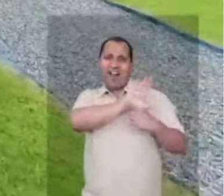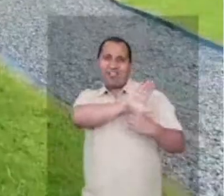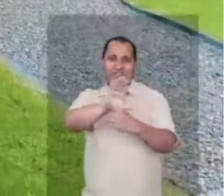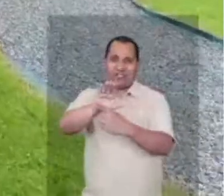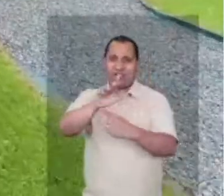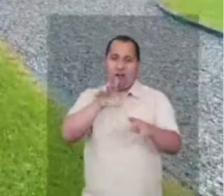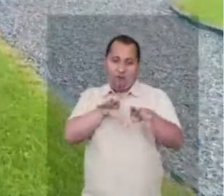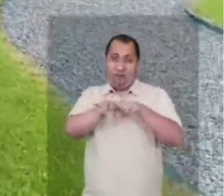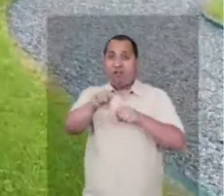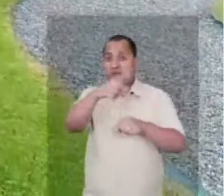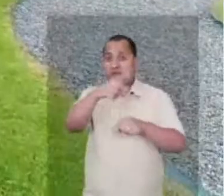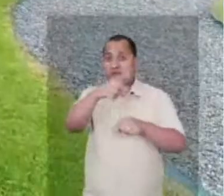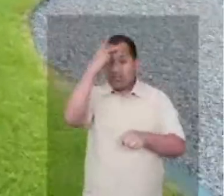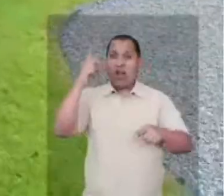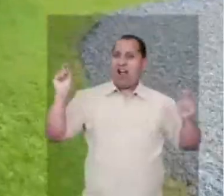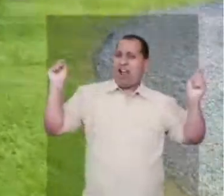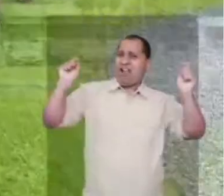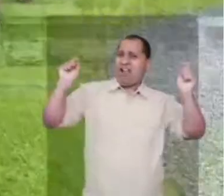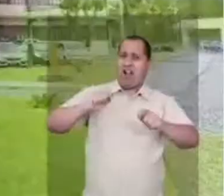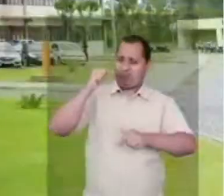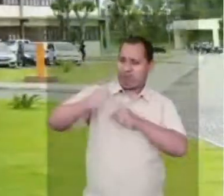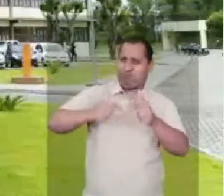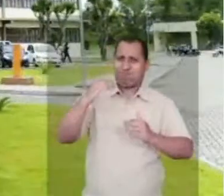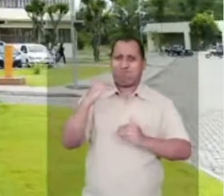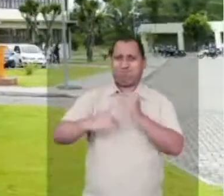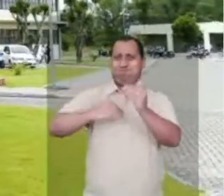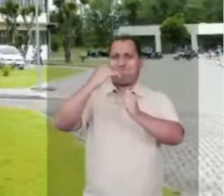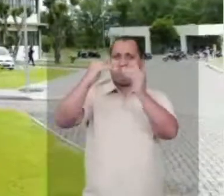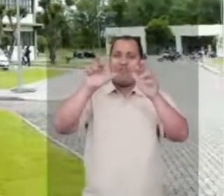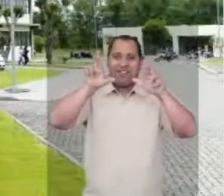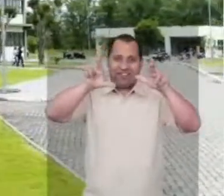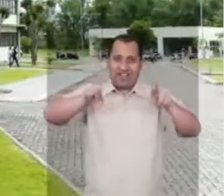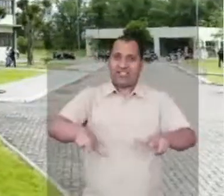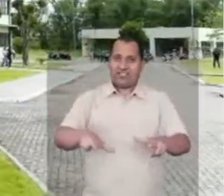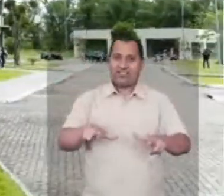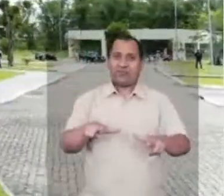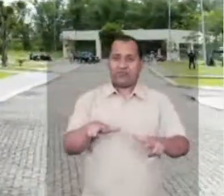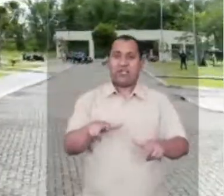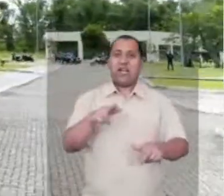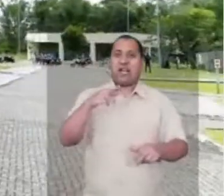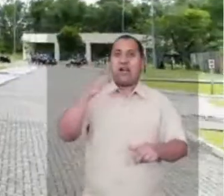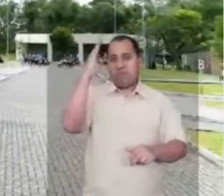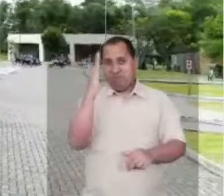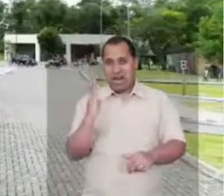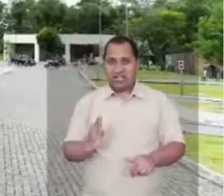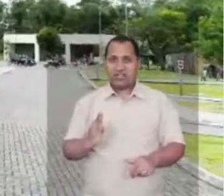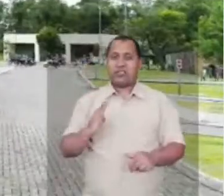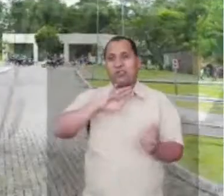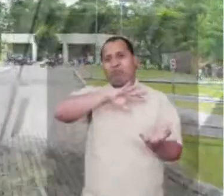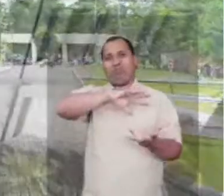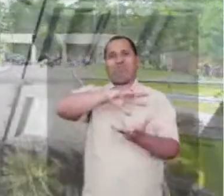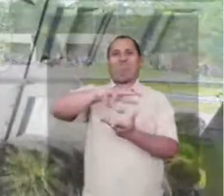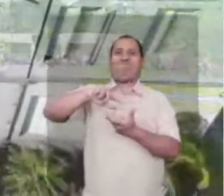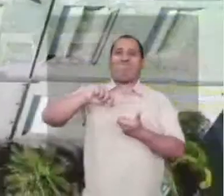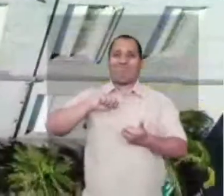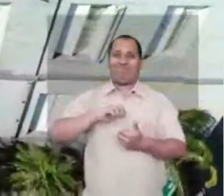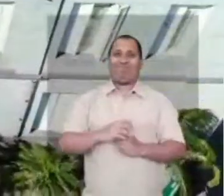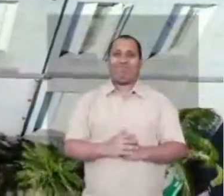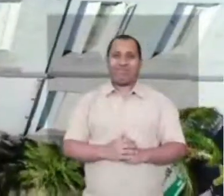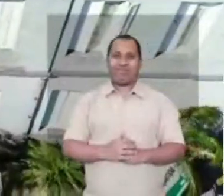formar pessoas capacitadas e comprometidas com o desenvolvimento regional, nacional e